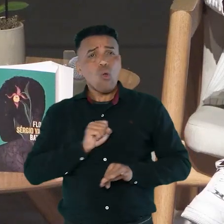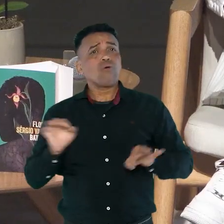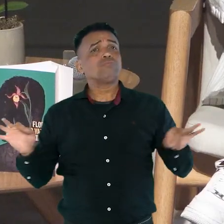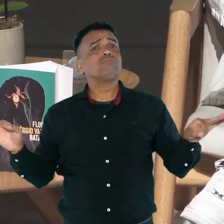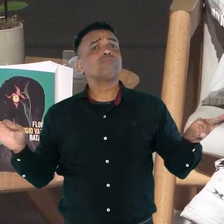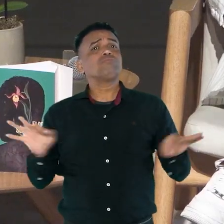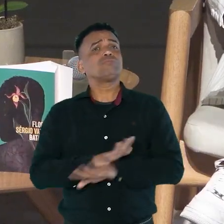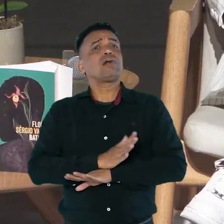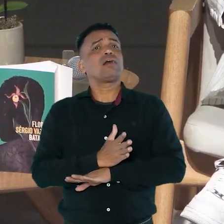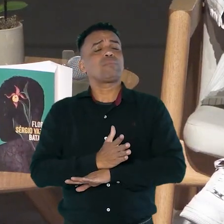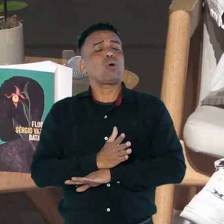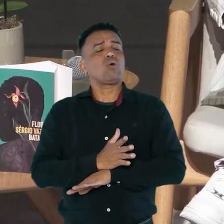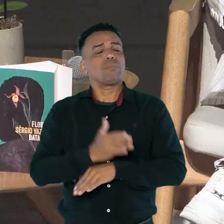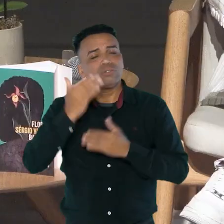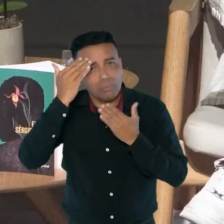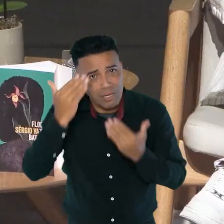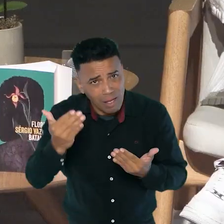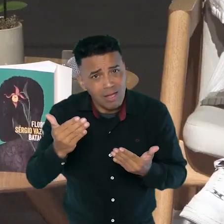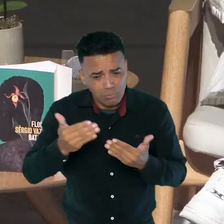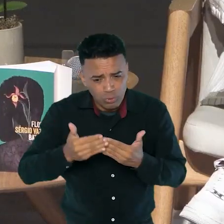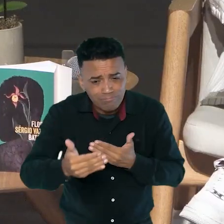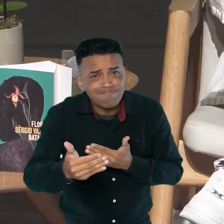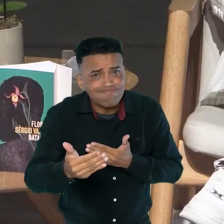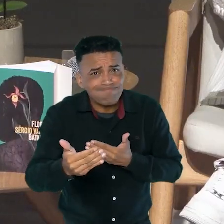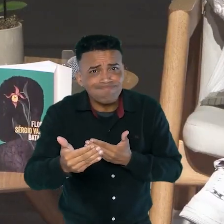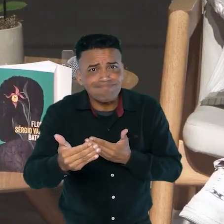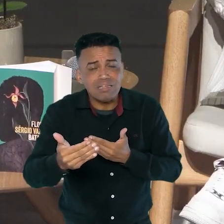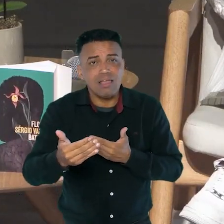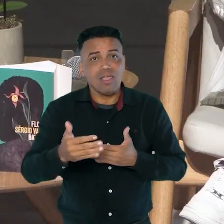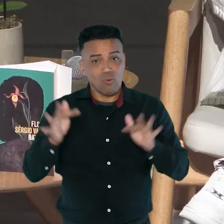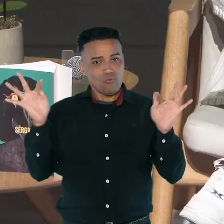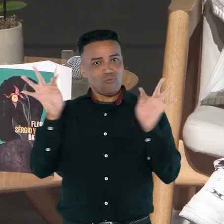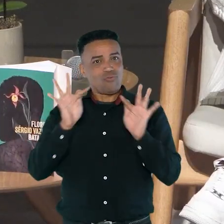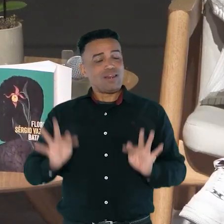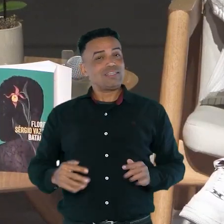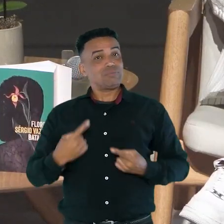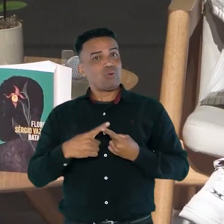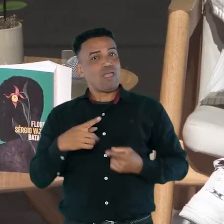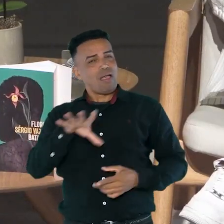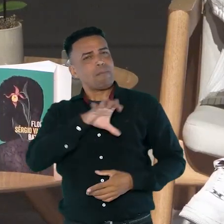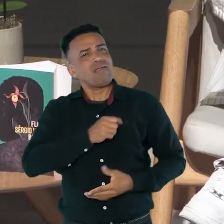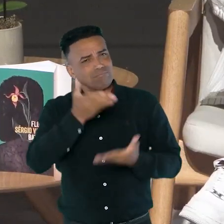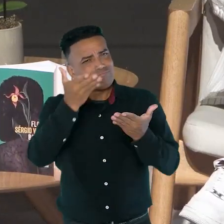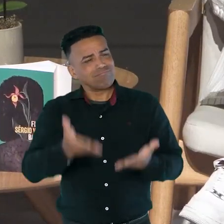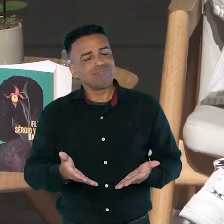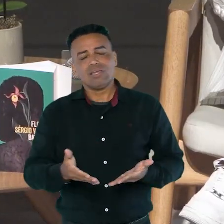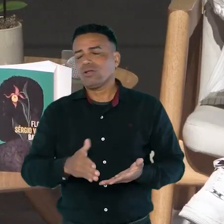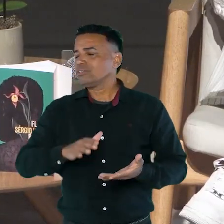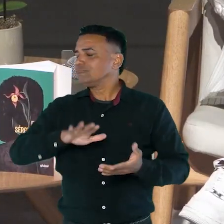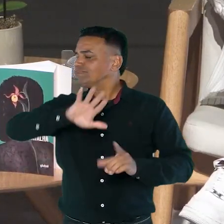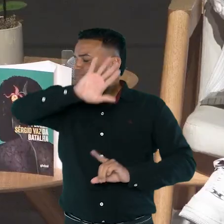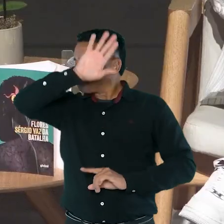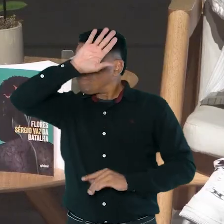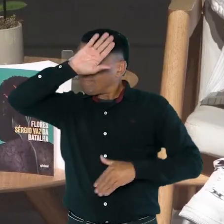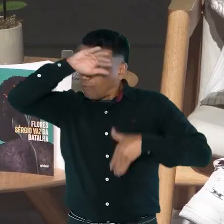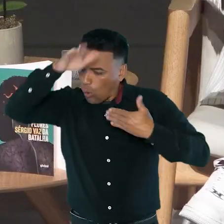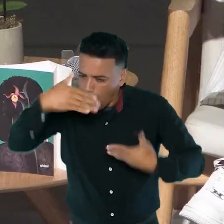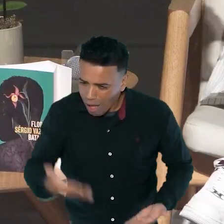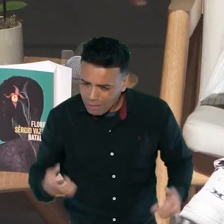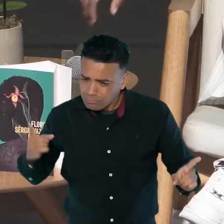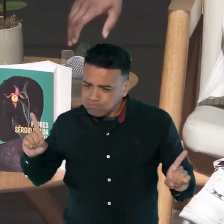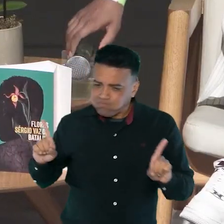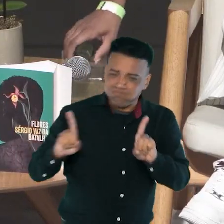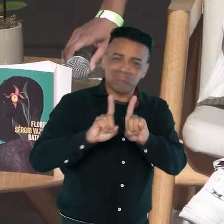Sim, o amor acabou, mas obrigado por ter começado. Fui feliz porque te amei, honrado por ter